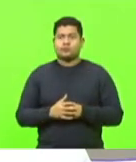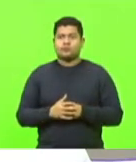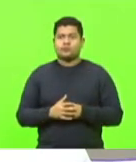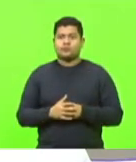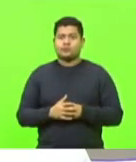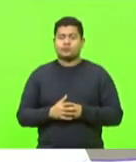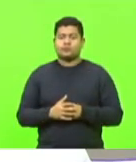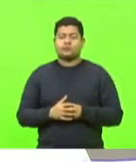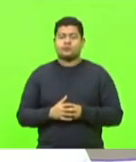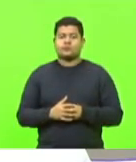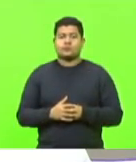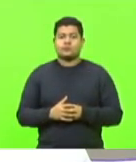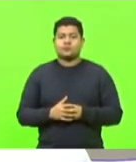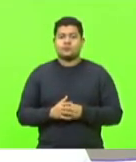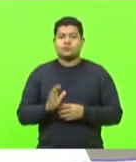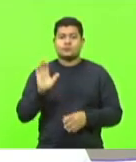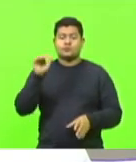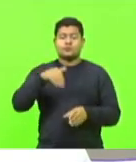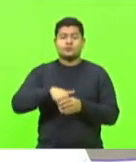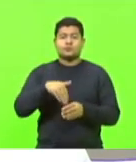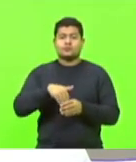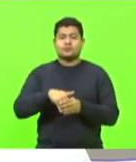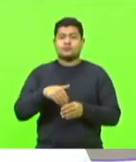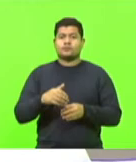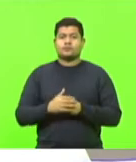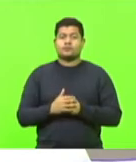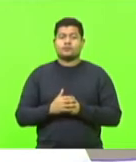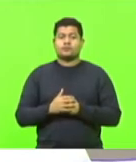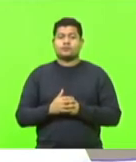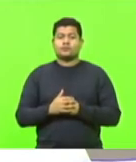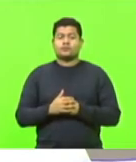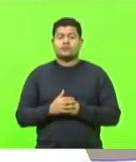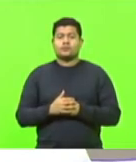Não havendo quem queira discutir, em votação.